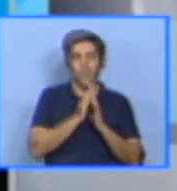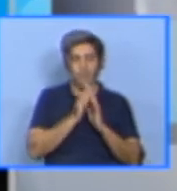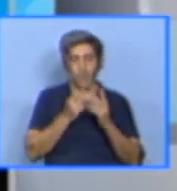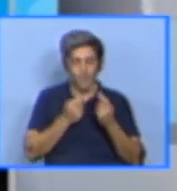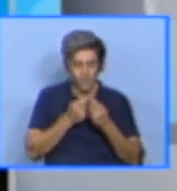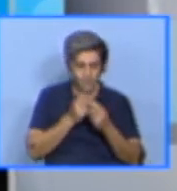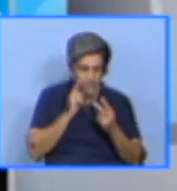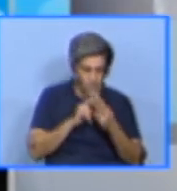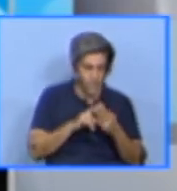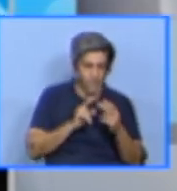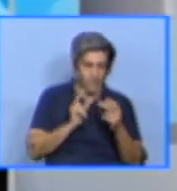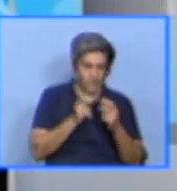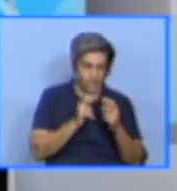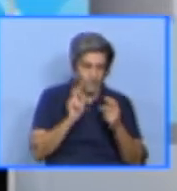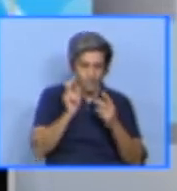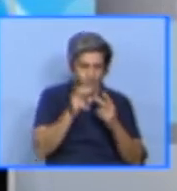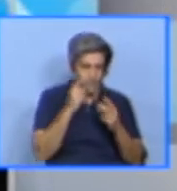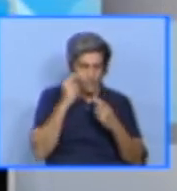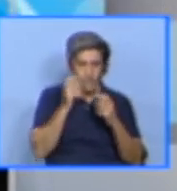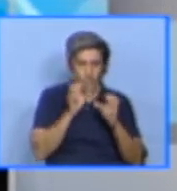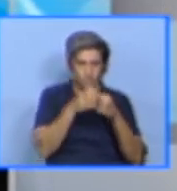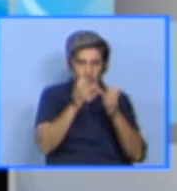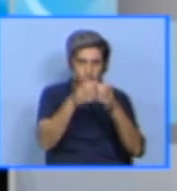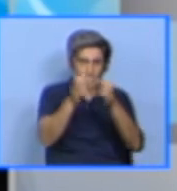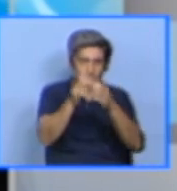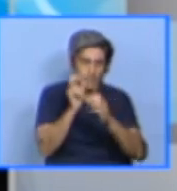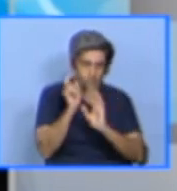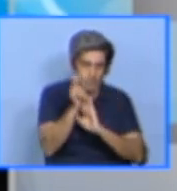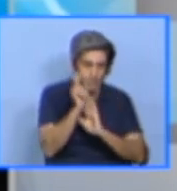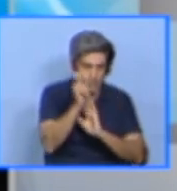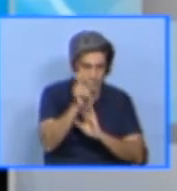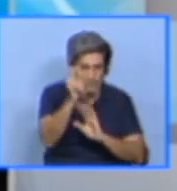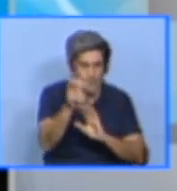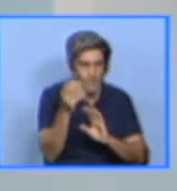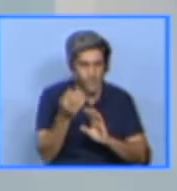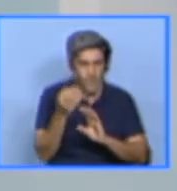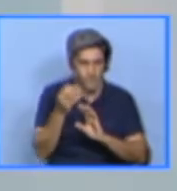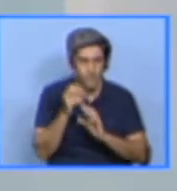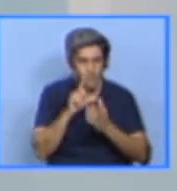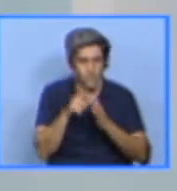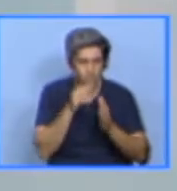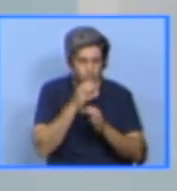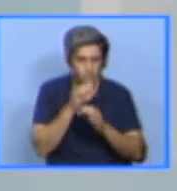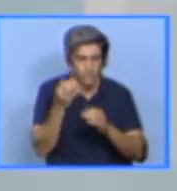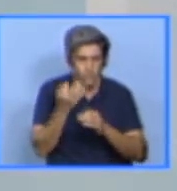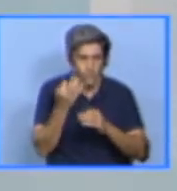capela, era a própria igreja que ia à procura das comunidades e ao encontro das comunidades. Foi de facto um projeto